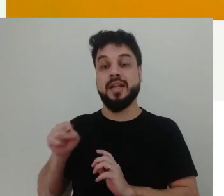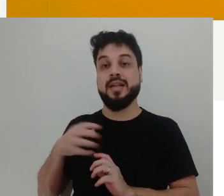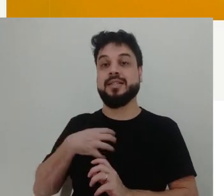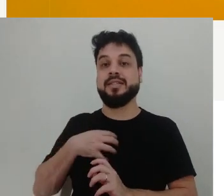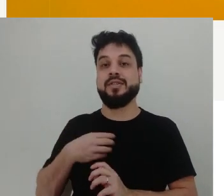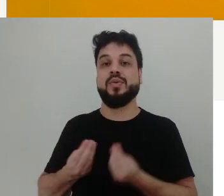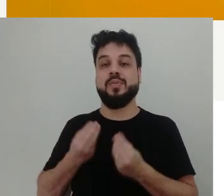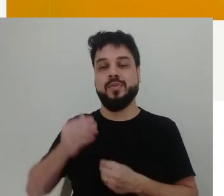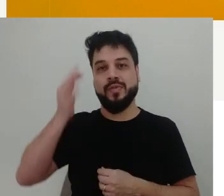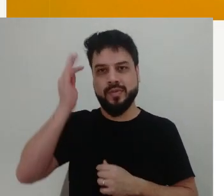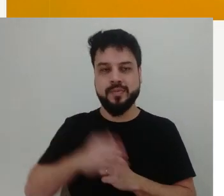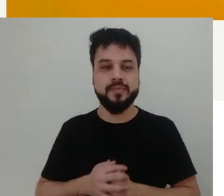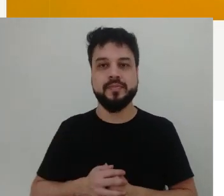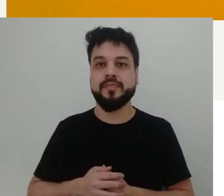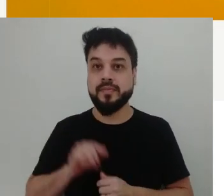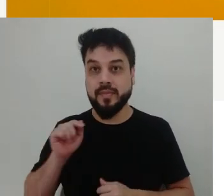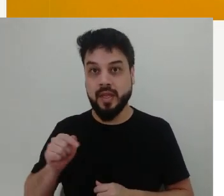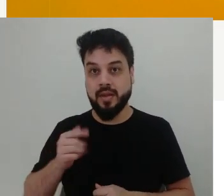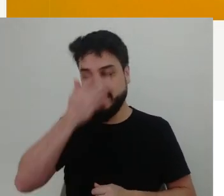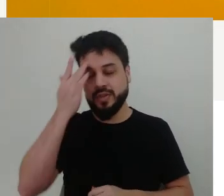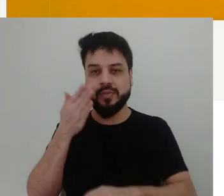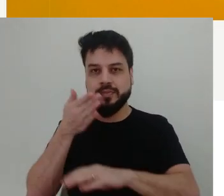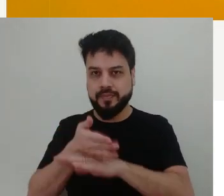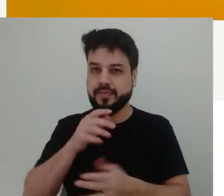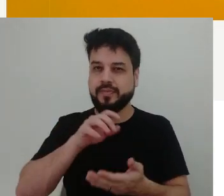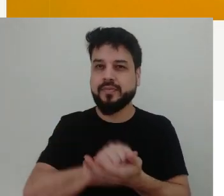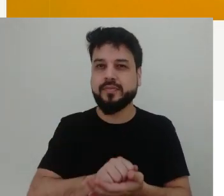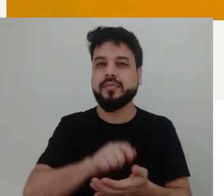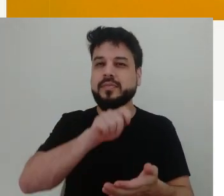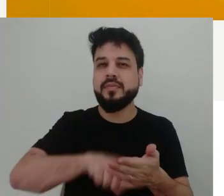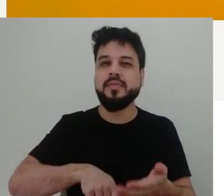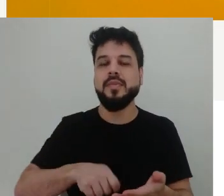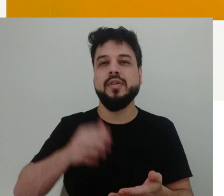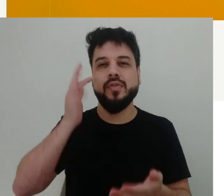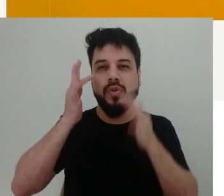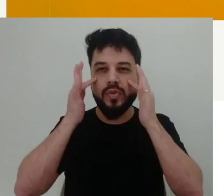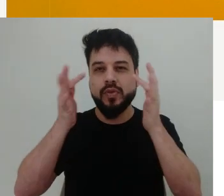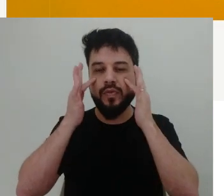anos iniciais da minha formação, me acompanhou a vida toda, foi